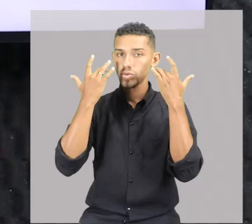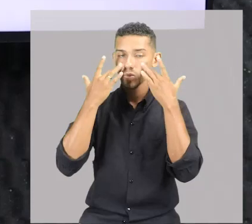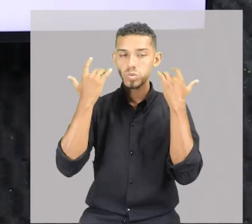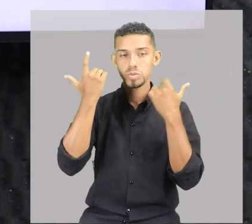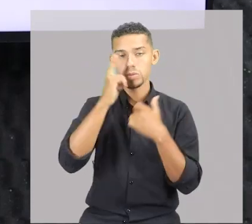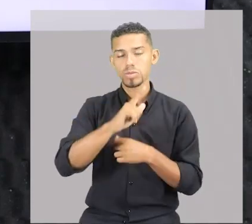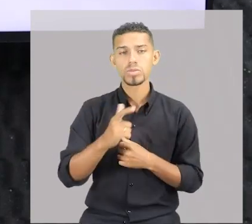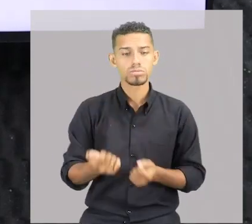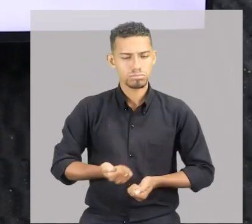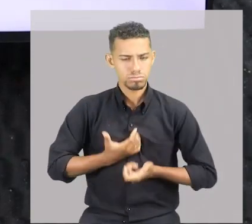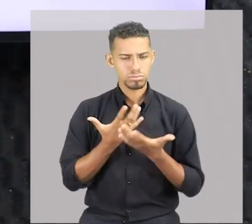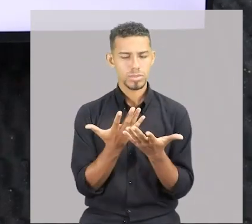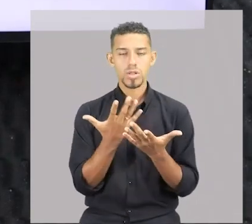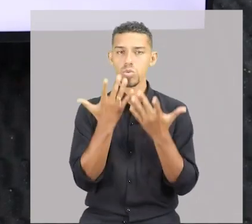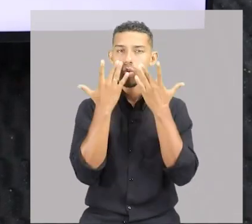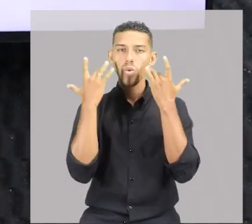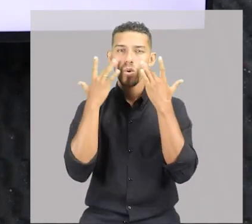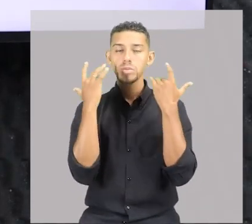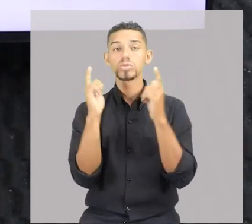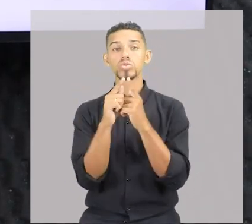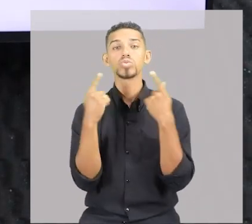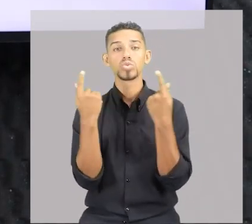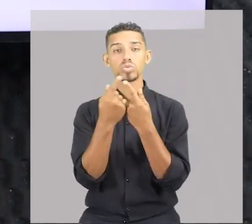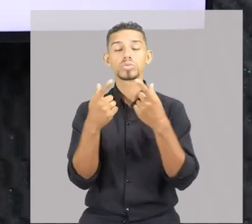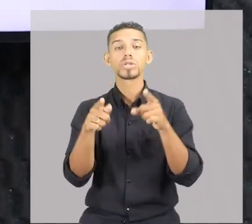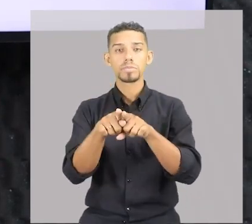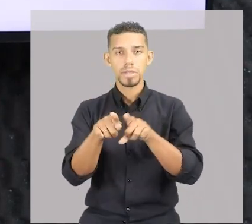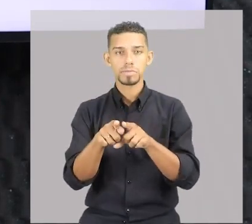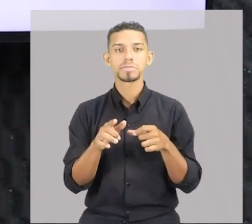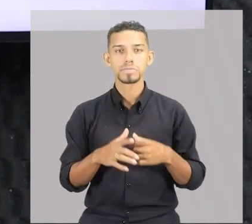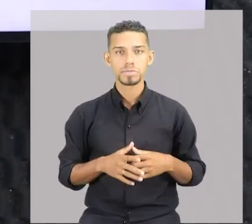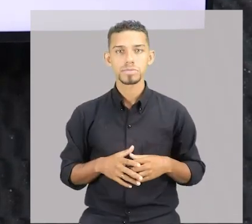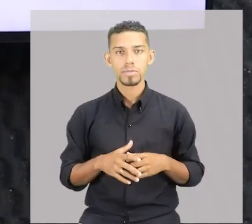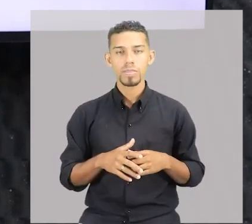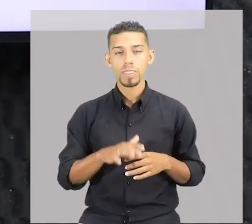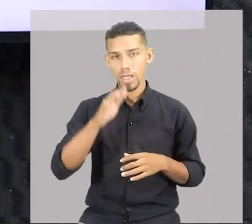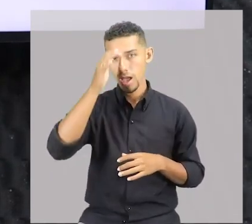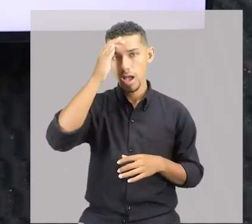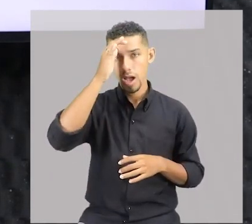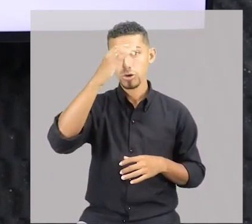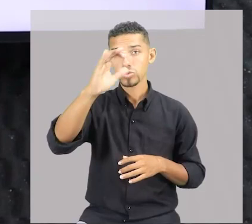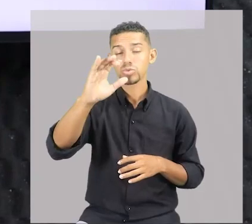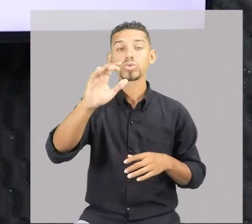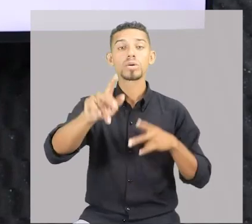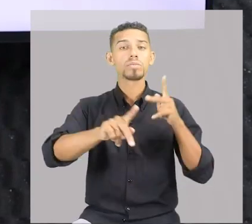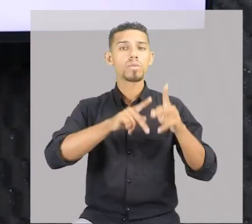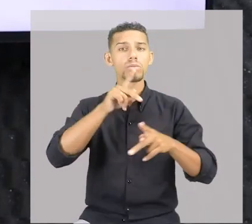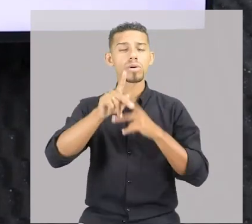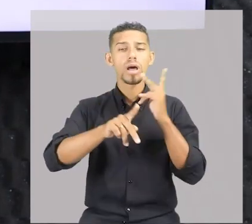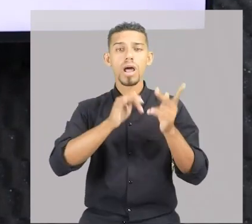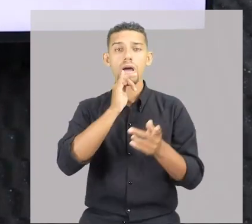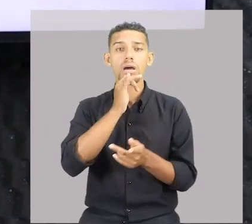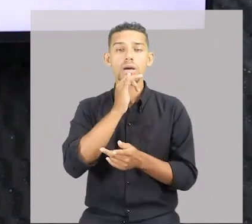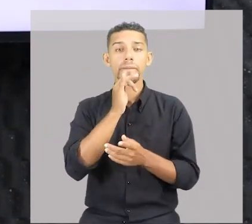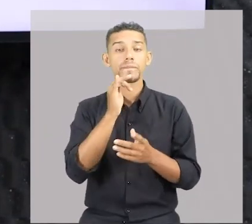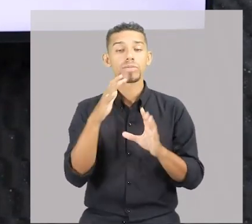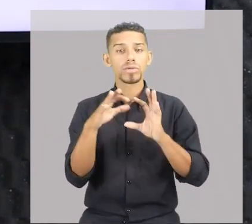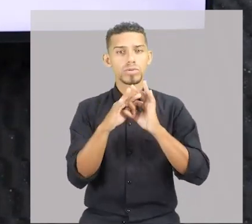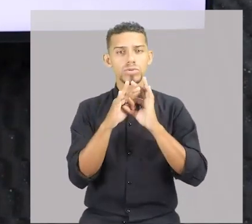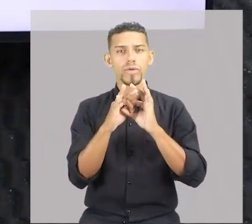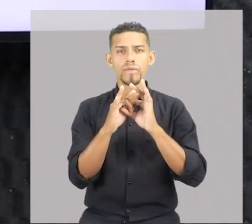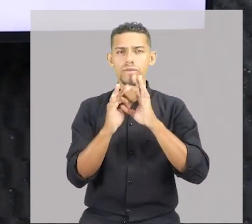a expressão do artista e do grupo também. Então a ideia da cultura popular, em relação à cultura erudita, é que ela